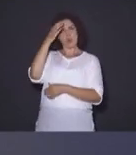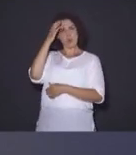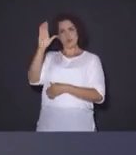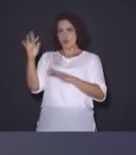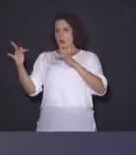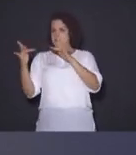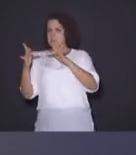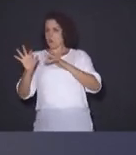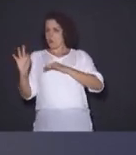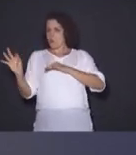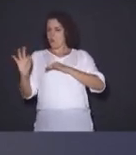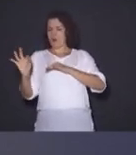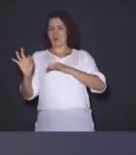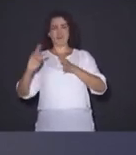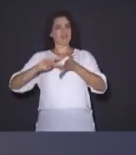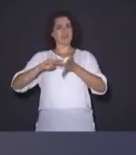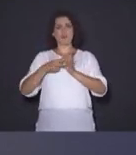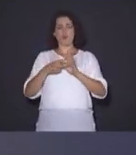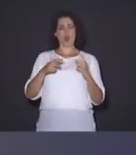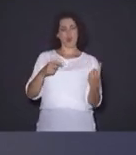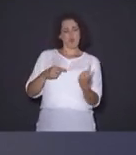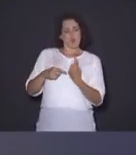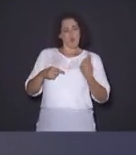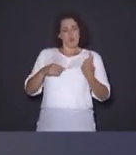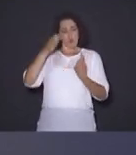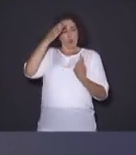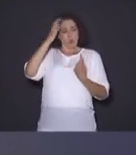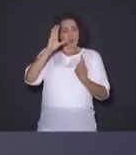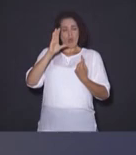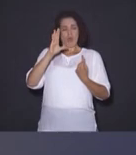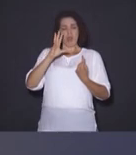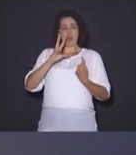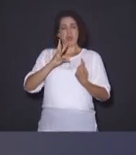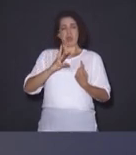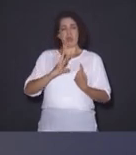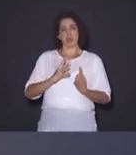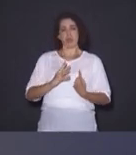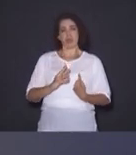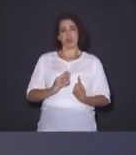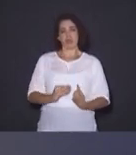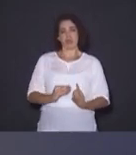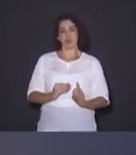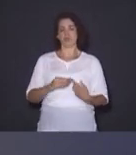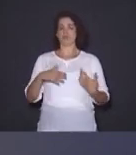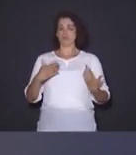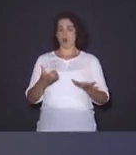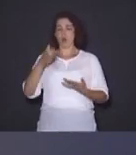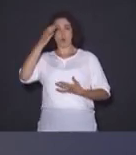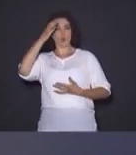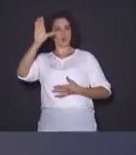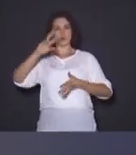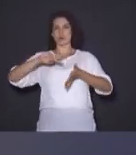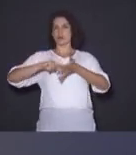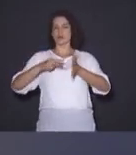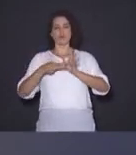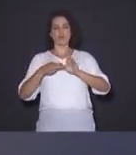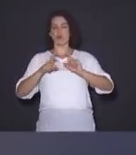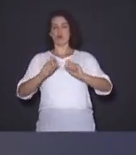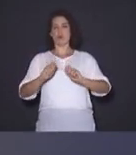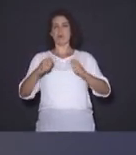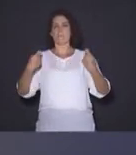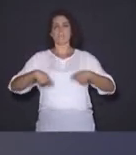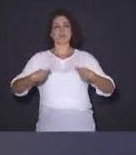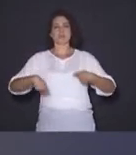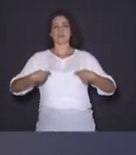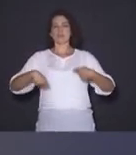fadada ao falecimento cultura ela vive exatamente dessa possibilidade e dessa perspectiva de uma